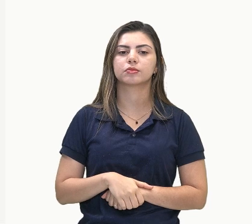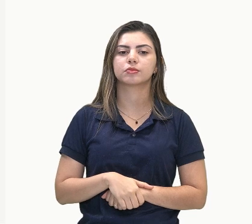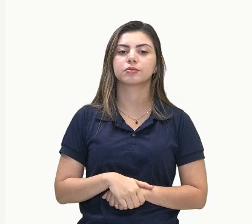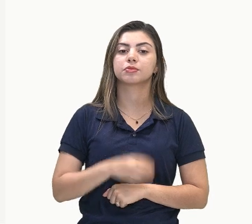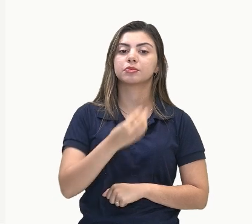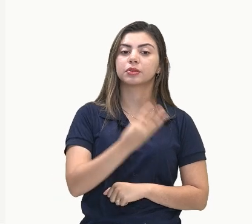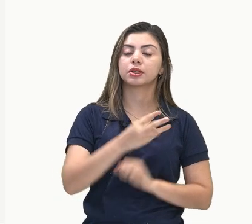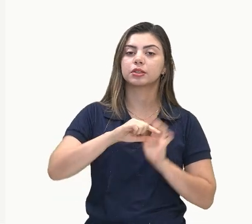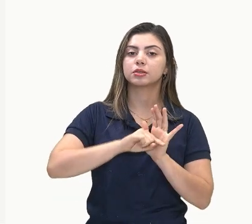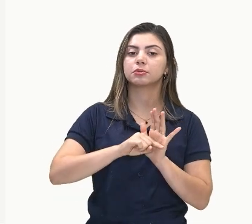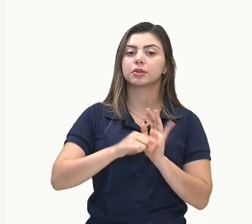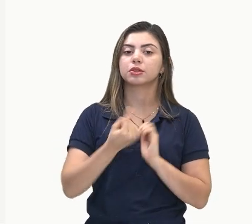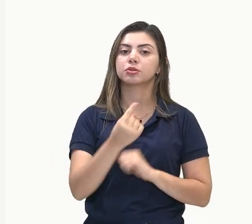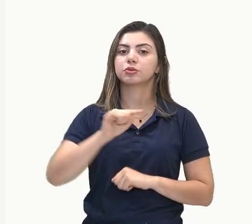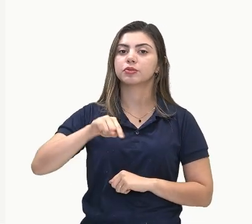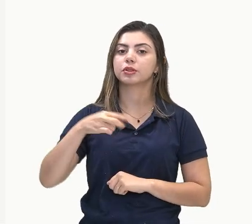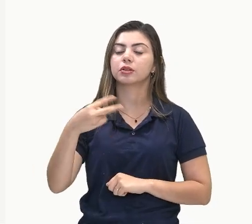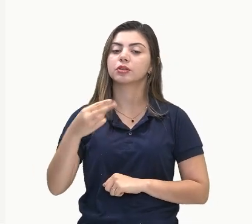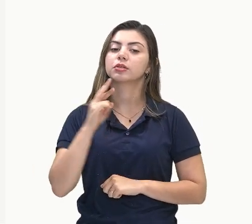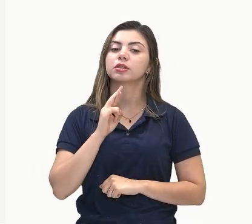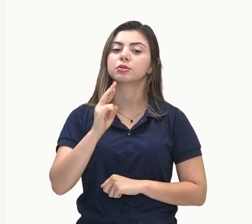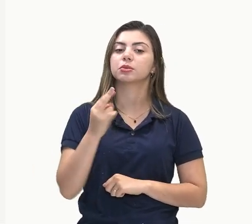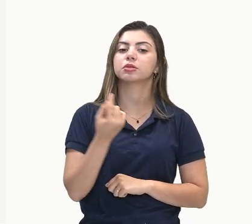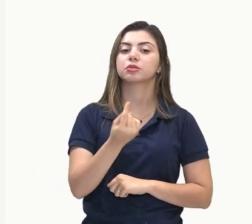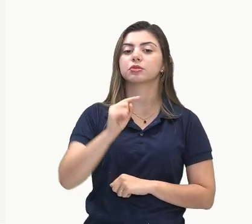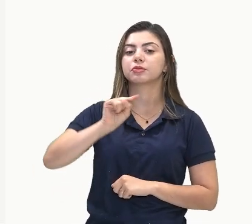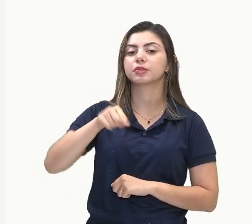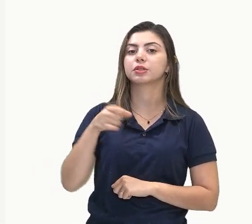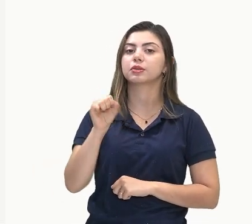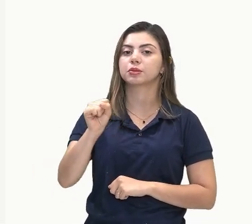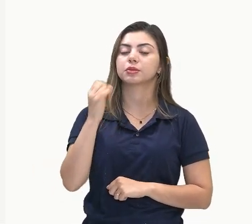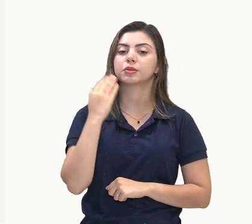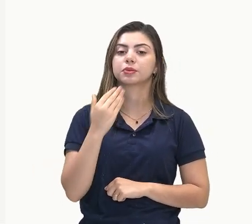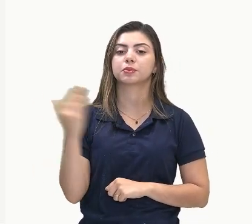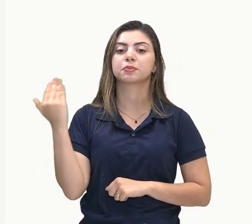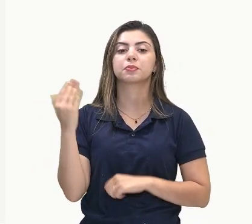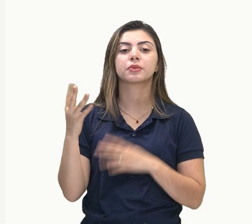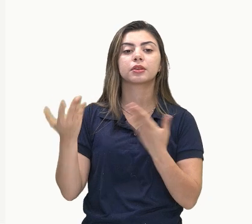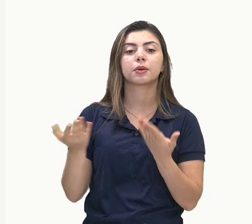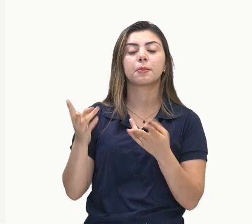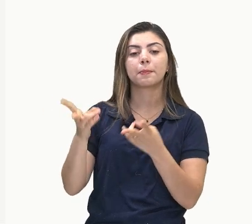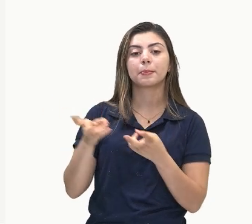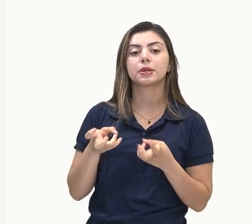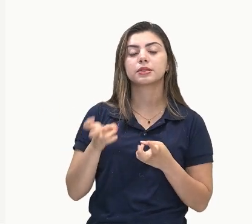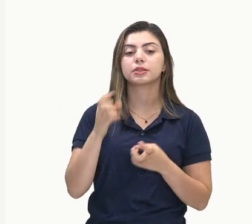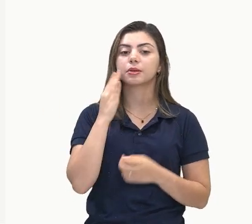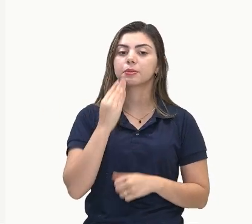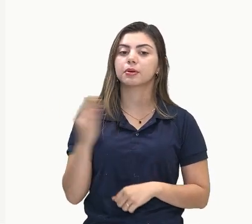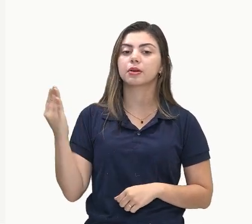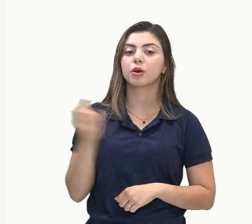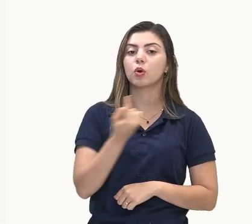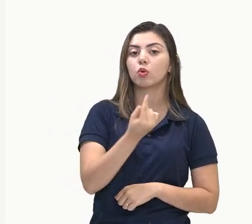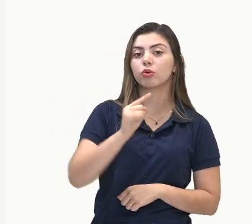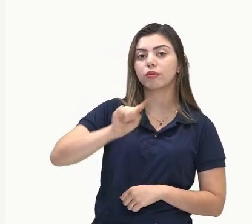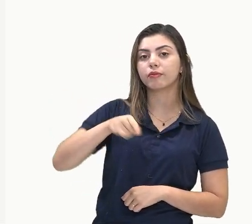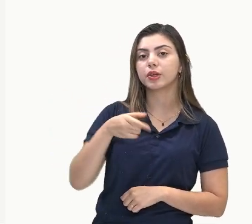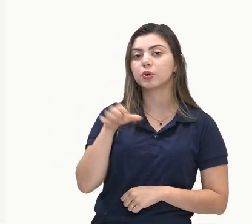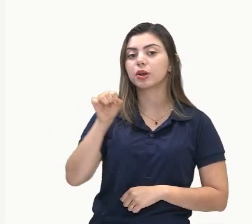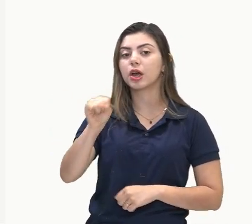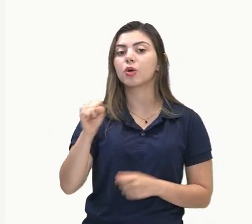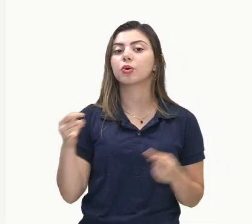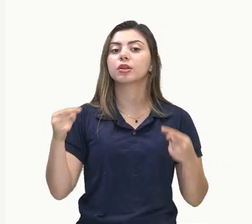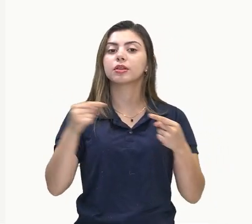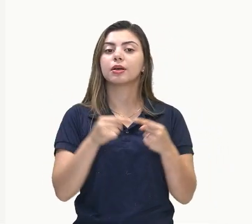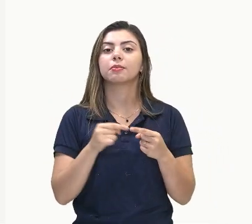3 menos 1,2 vai dar o quê? 1,8. Observem que essa diferença aqui, ó, é